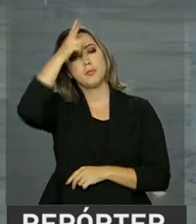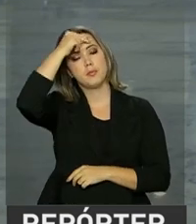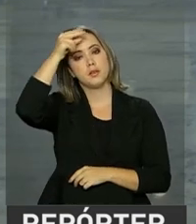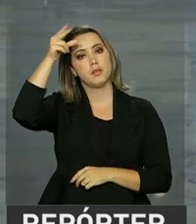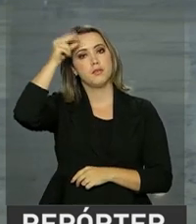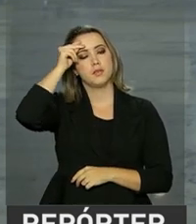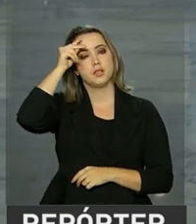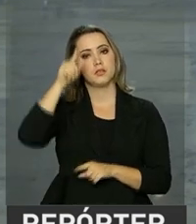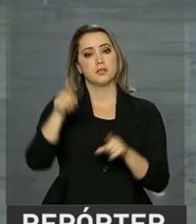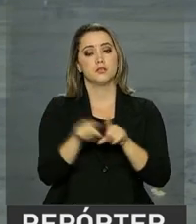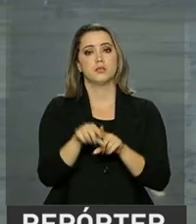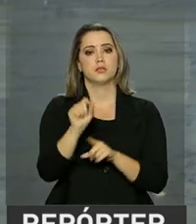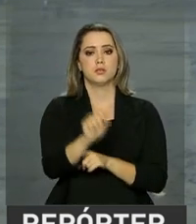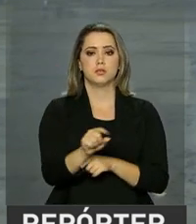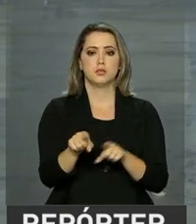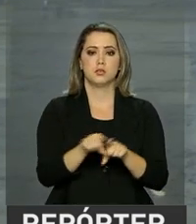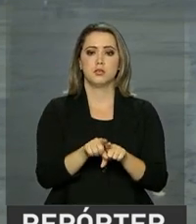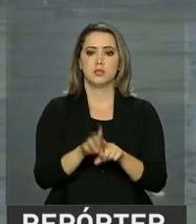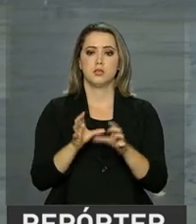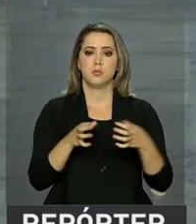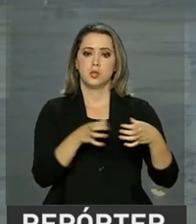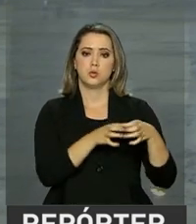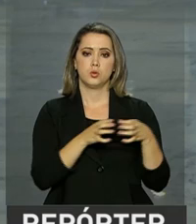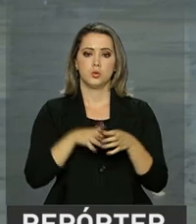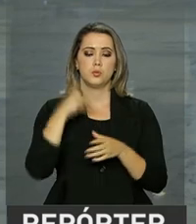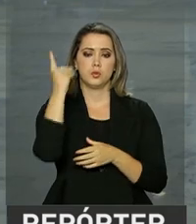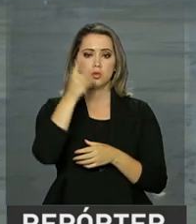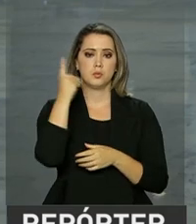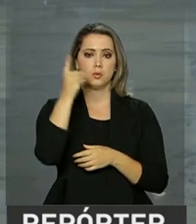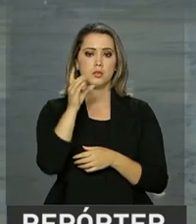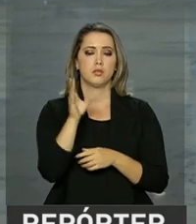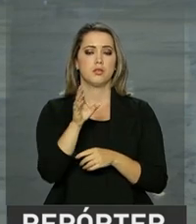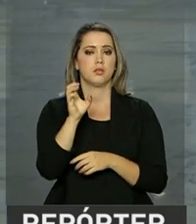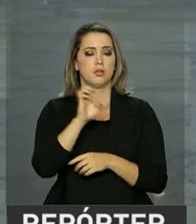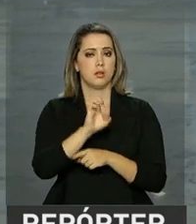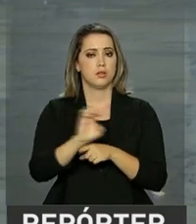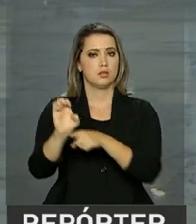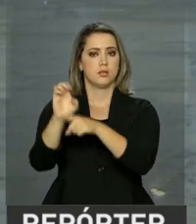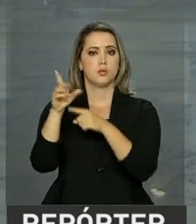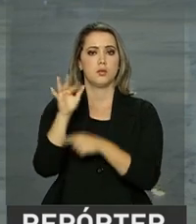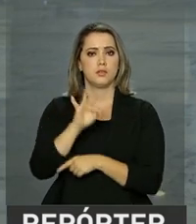Marcelo Crivela de deputados estaduais Federais e de autoridades